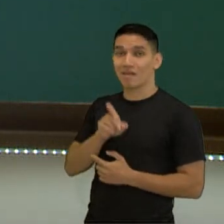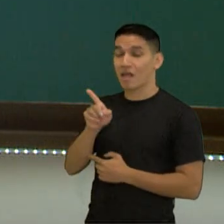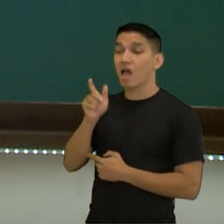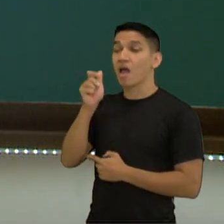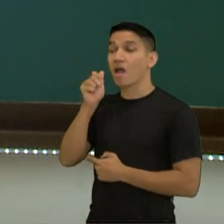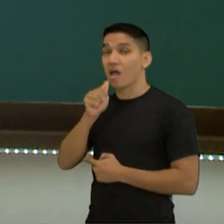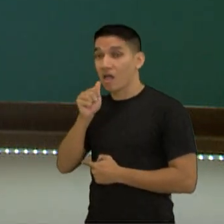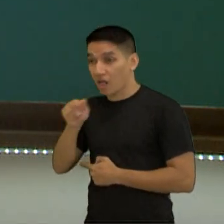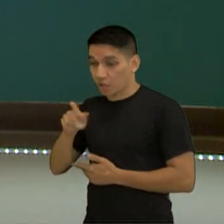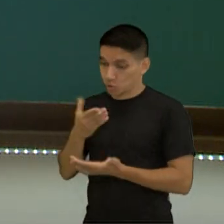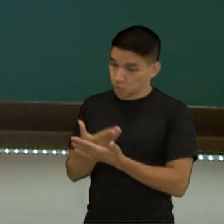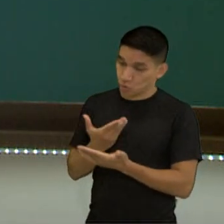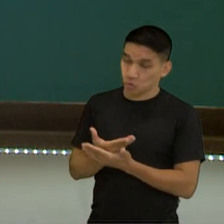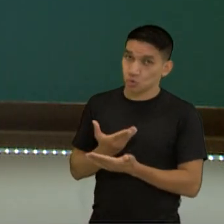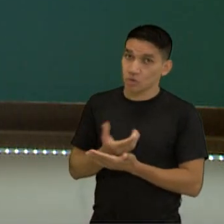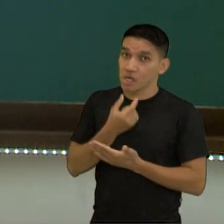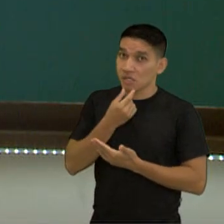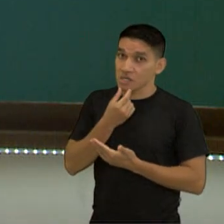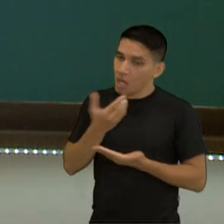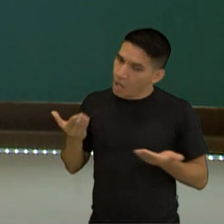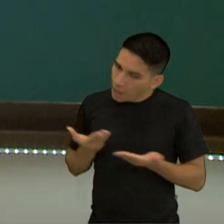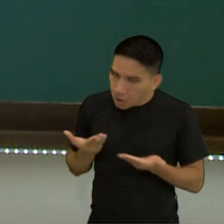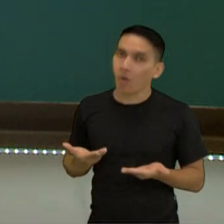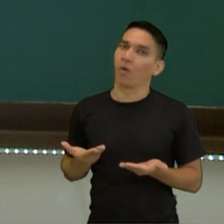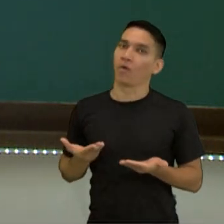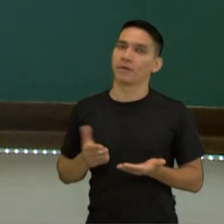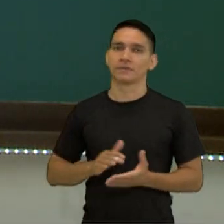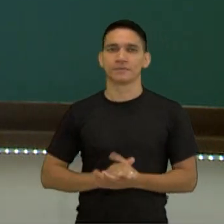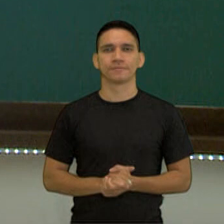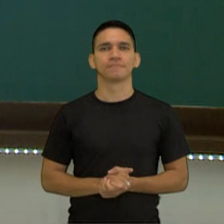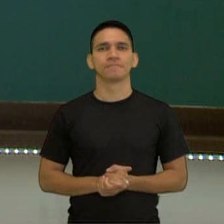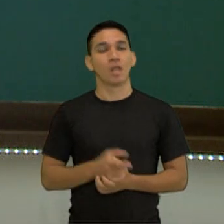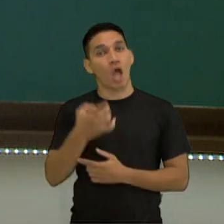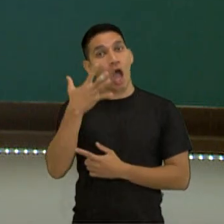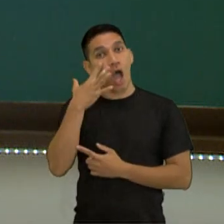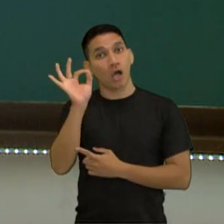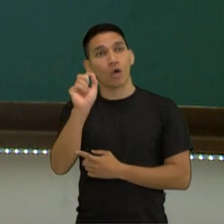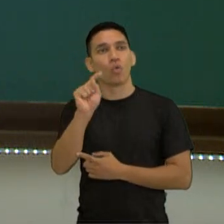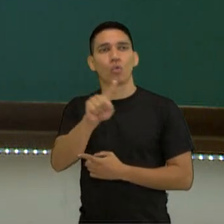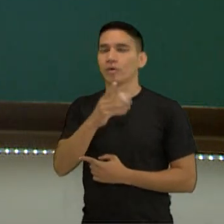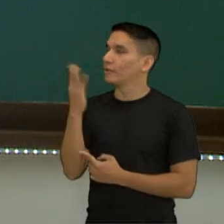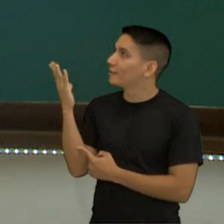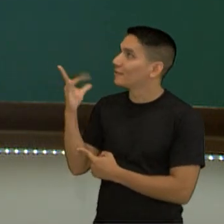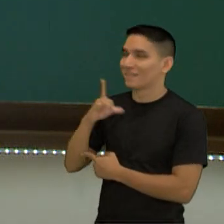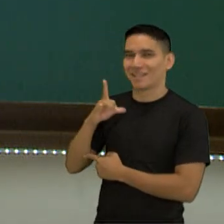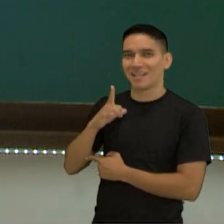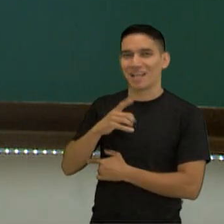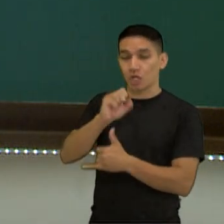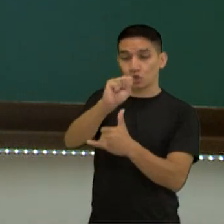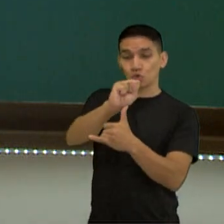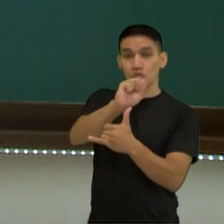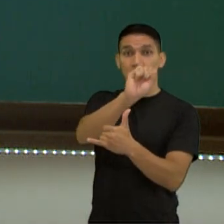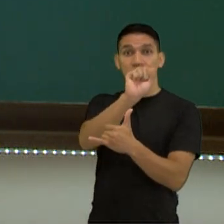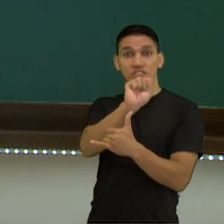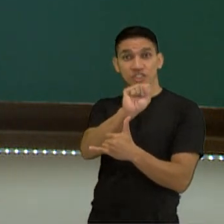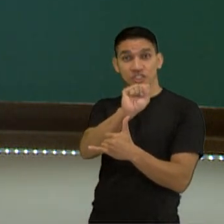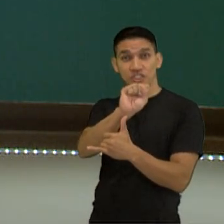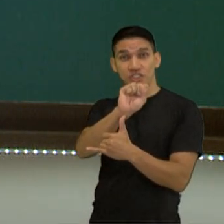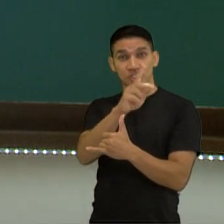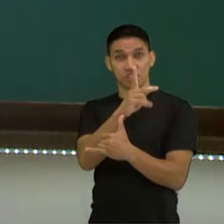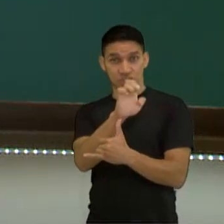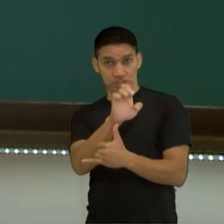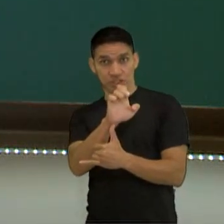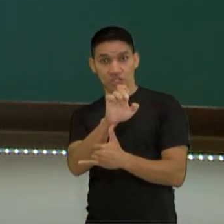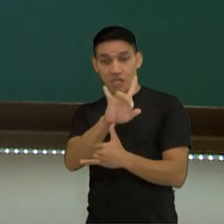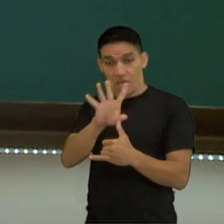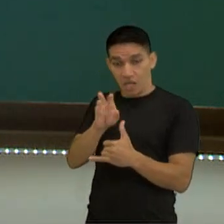estudando inglês agora, nesse exato momento. Observem que com o sujeito she, nós vamos ter o